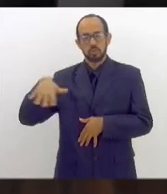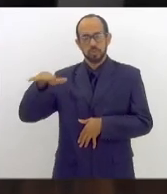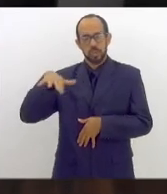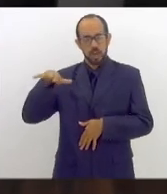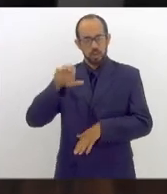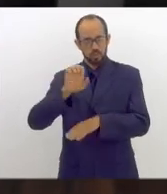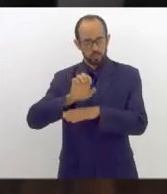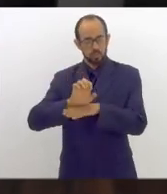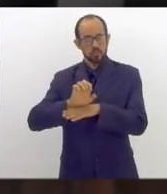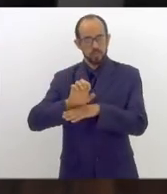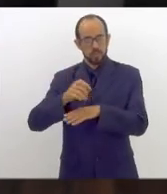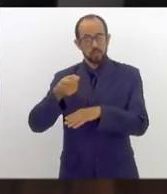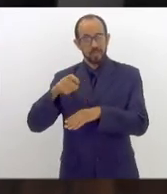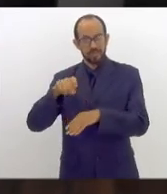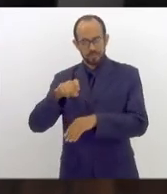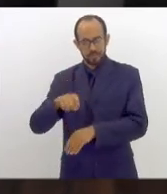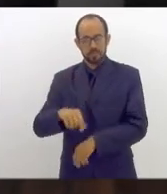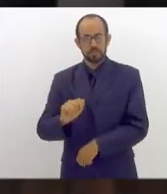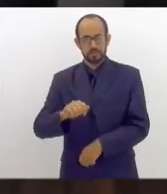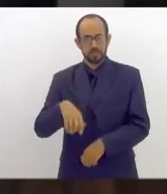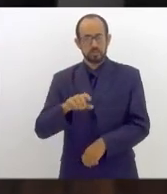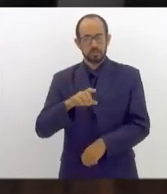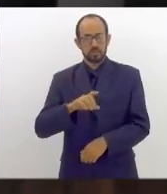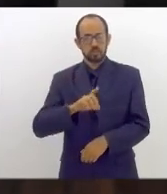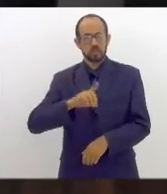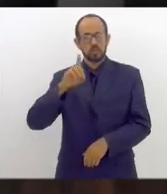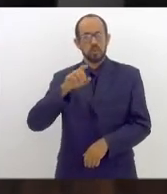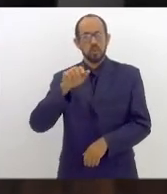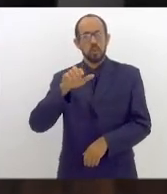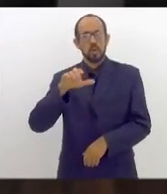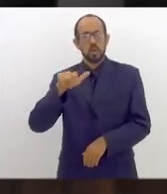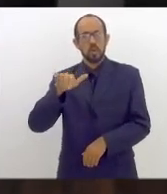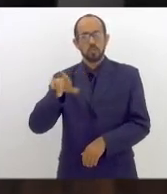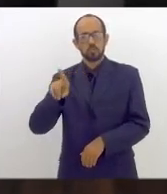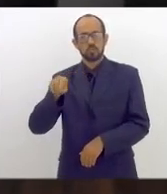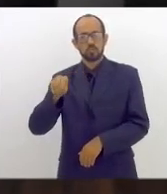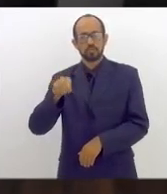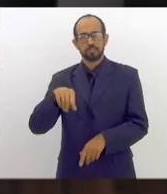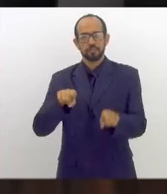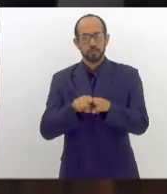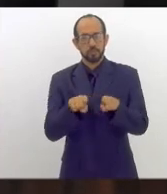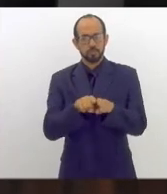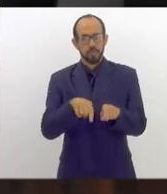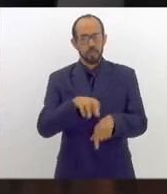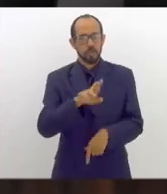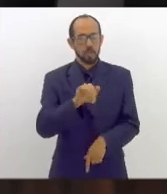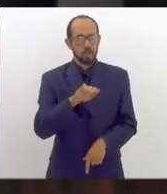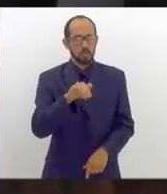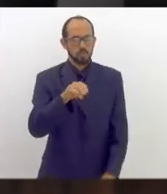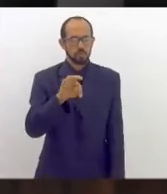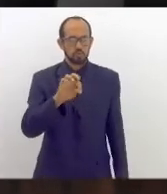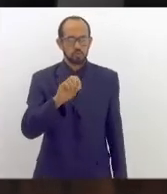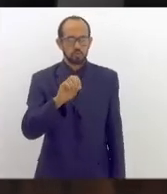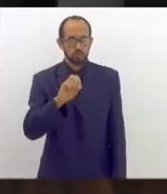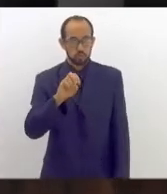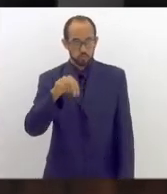Roberto estão conosco também Robson Gomes Pereira Delegado de Polícia